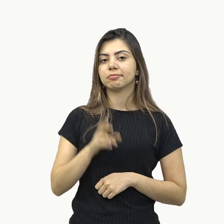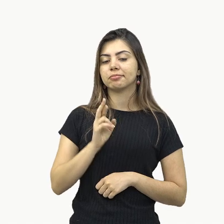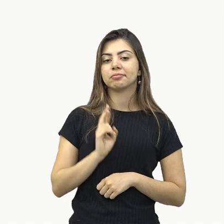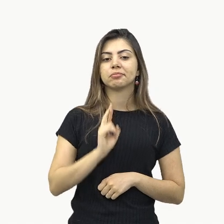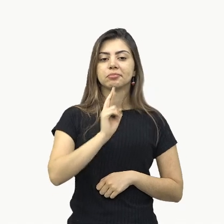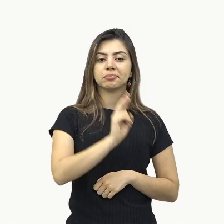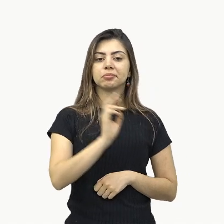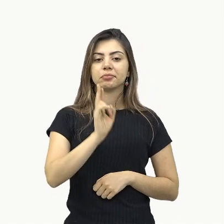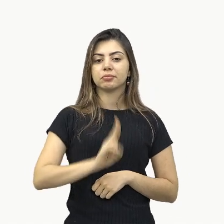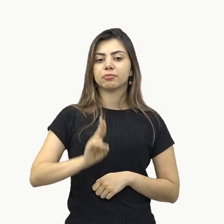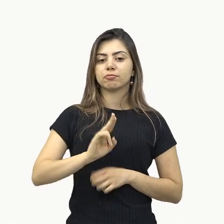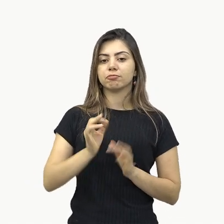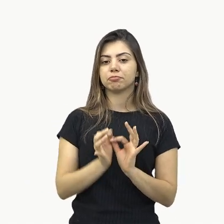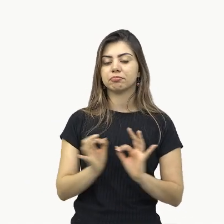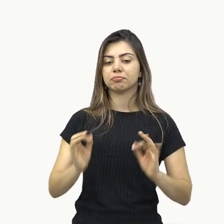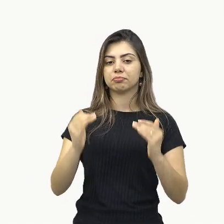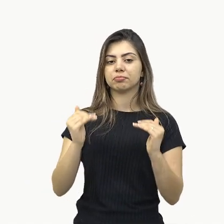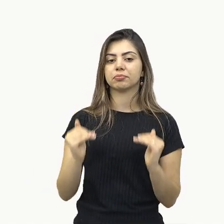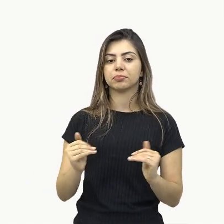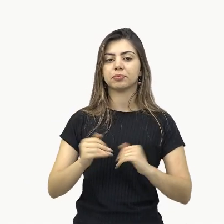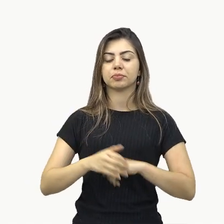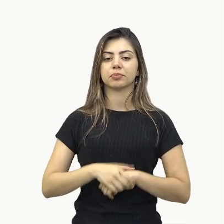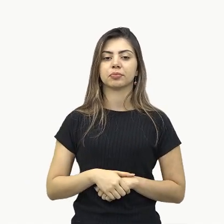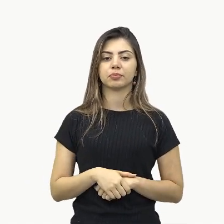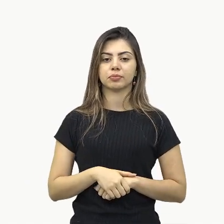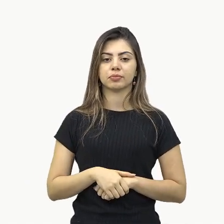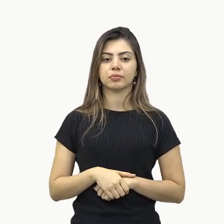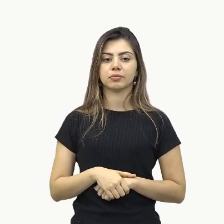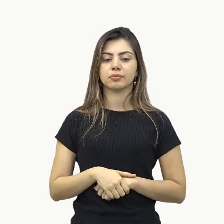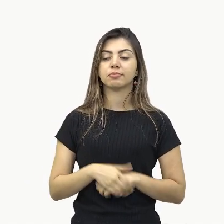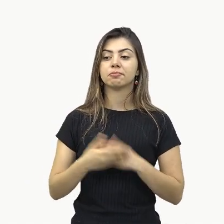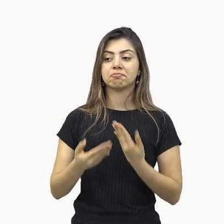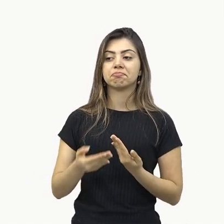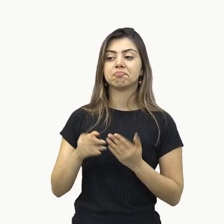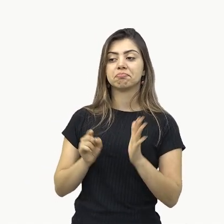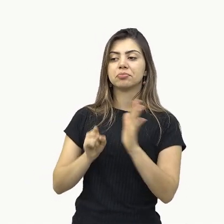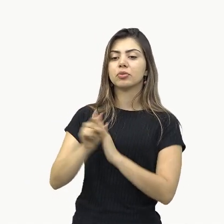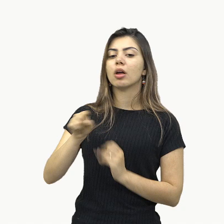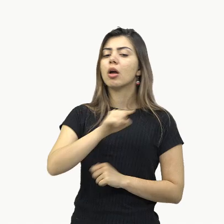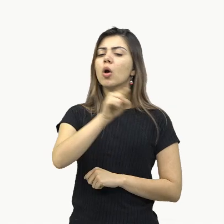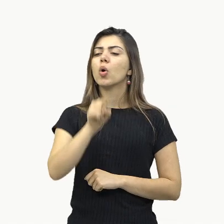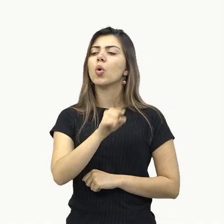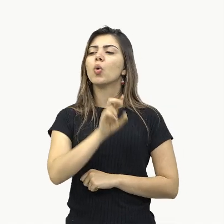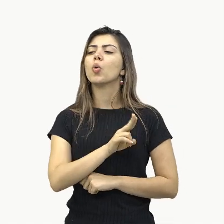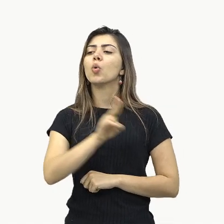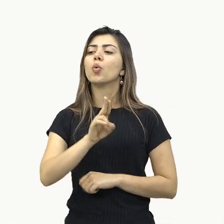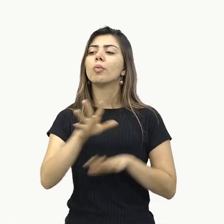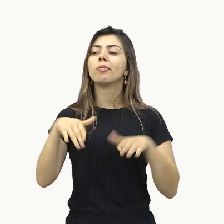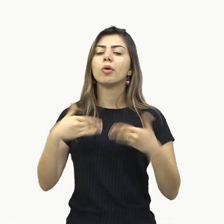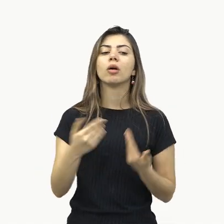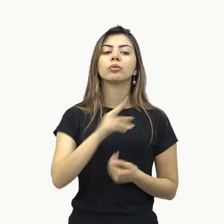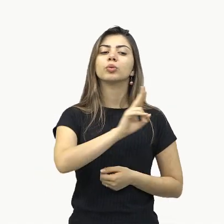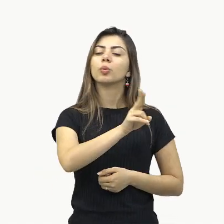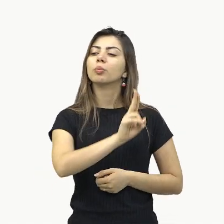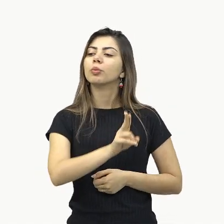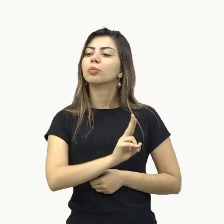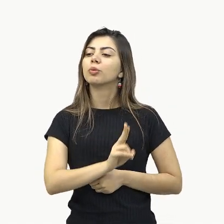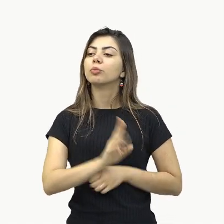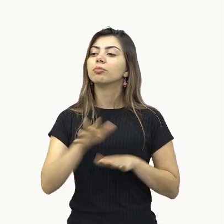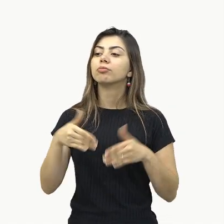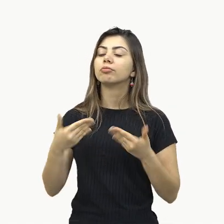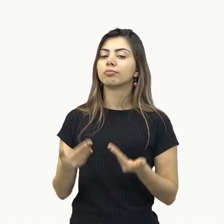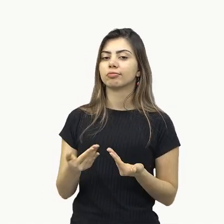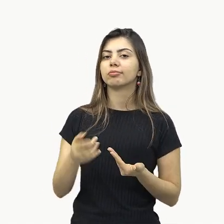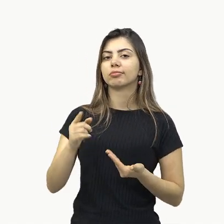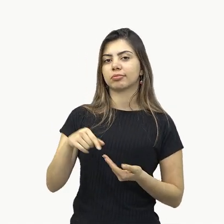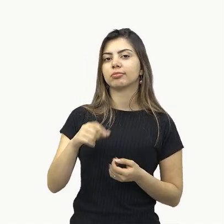What are their names? Qual é, né, o nome deles? Quais são, né, os nomes deles, né, dessas pessoas